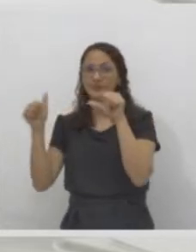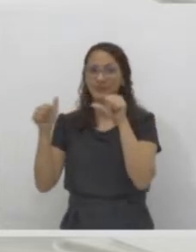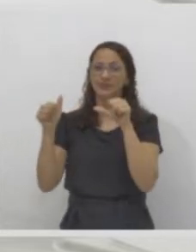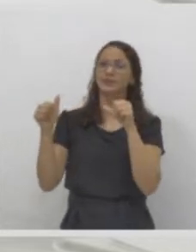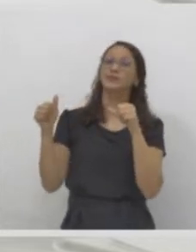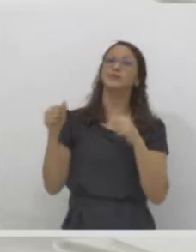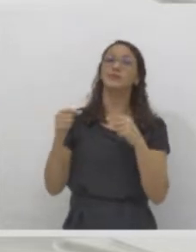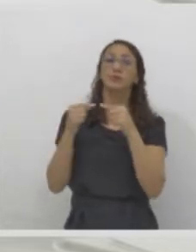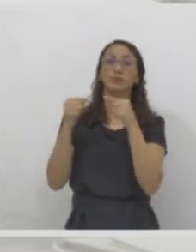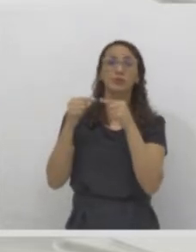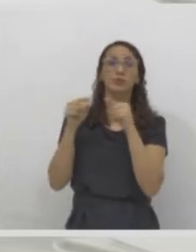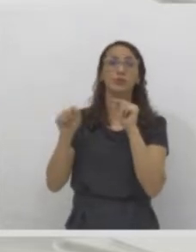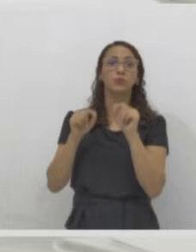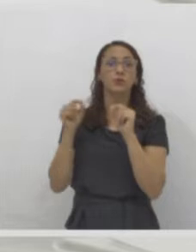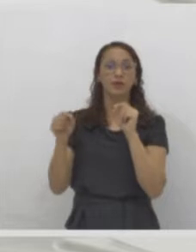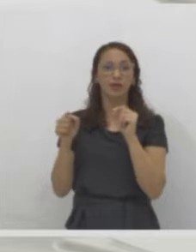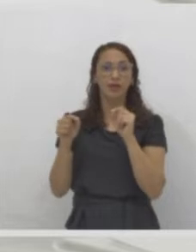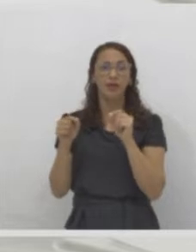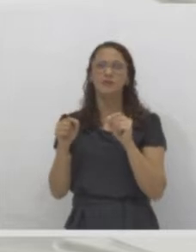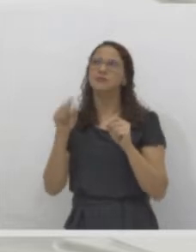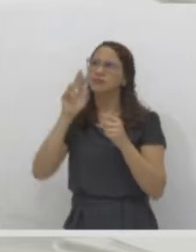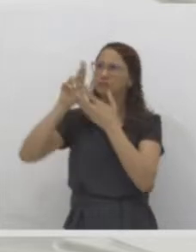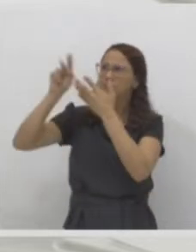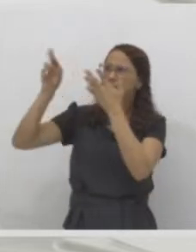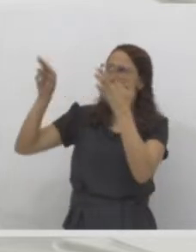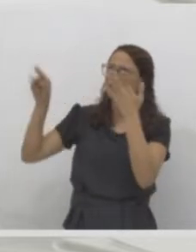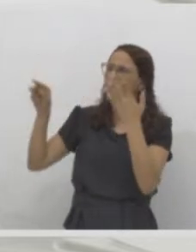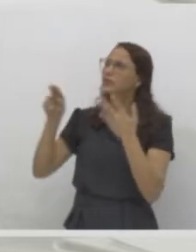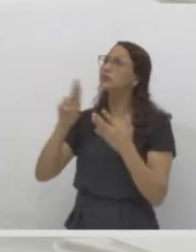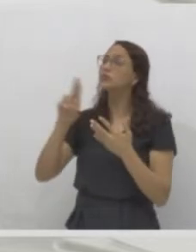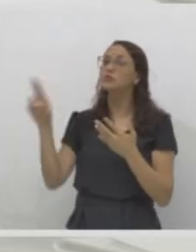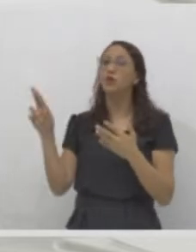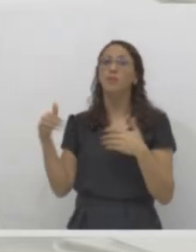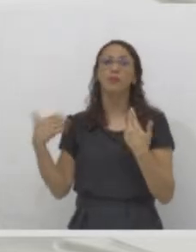ou aparências, chamados de... Então, vamos completar.